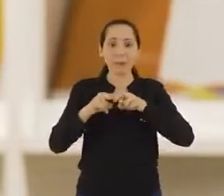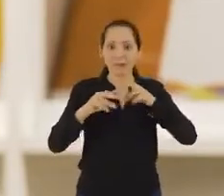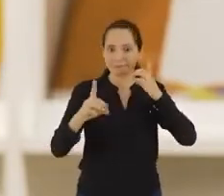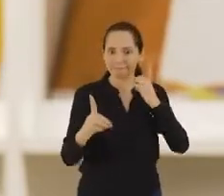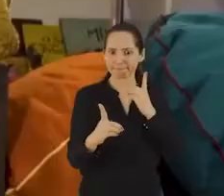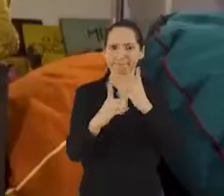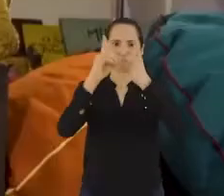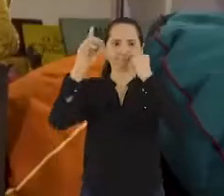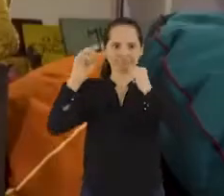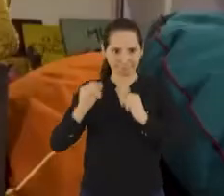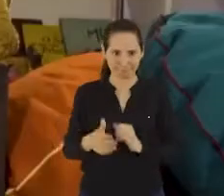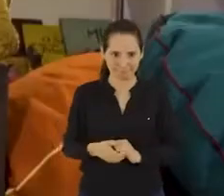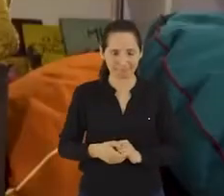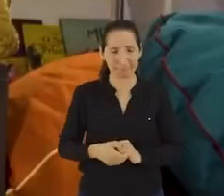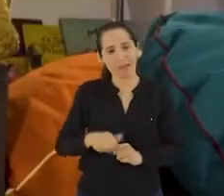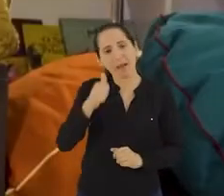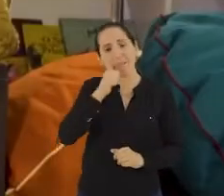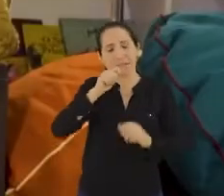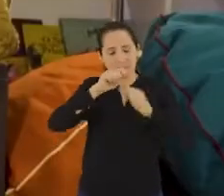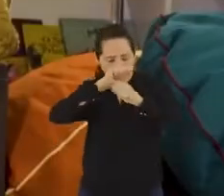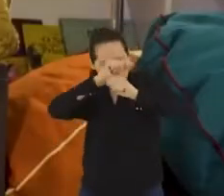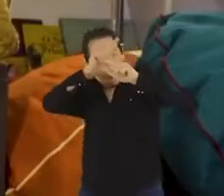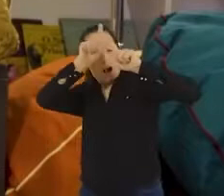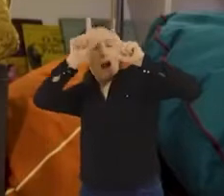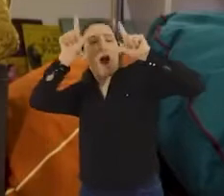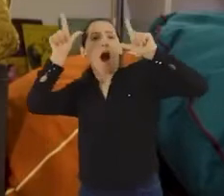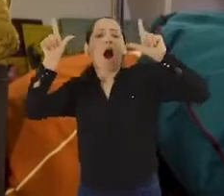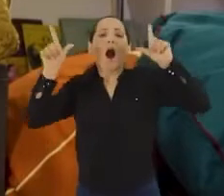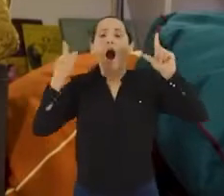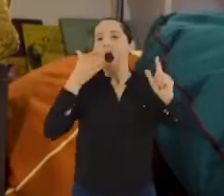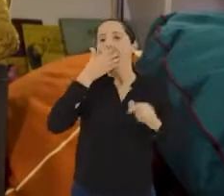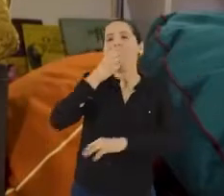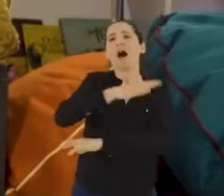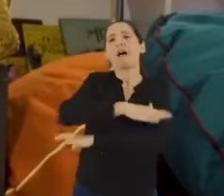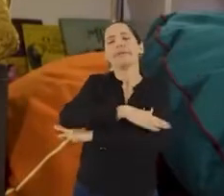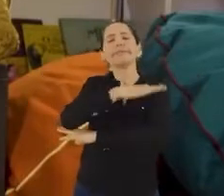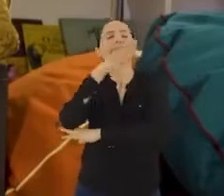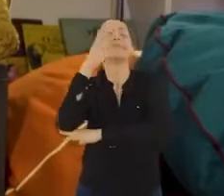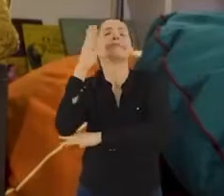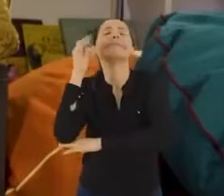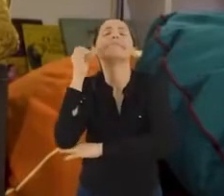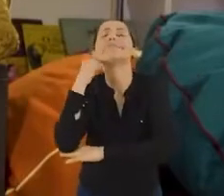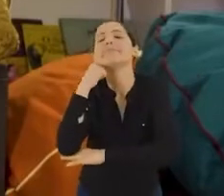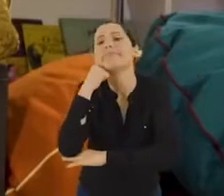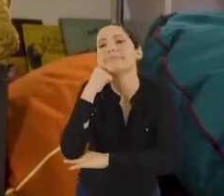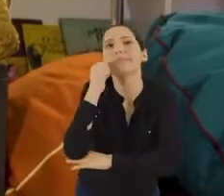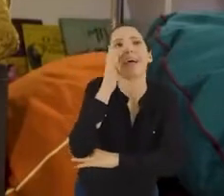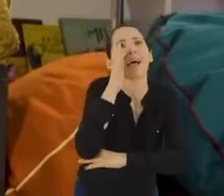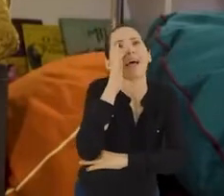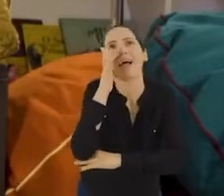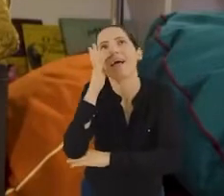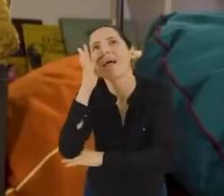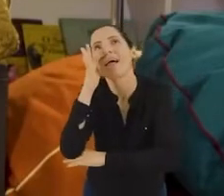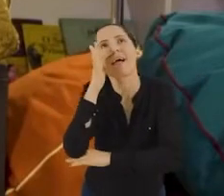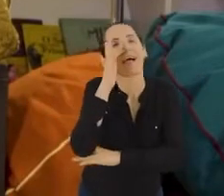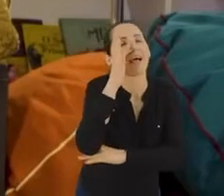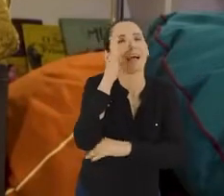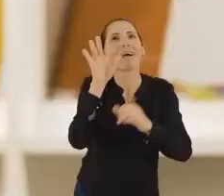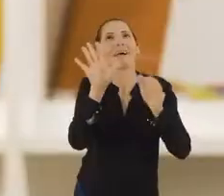encontro. A menina acordou, foi para a janela e ali ficou, admirando os pássaros.